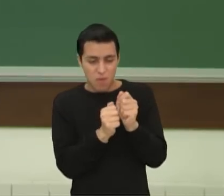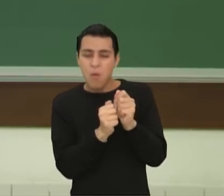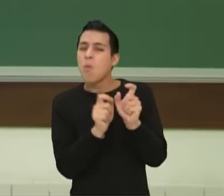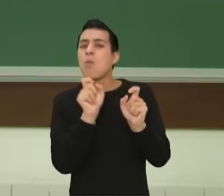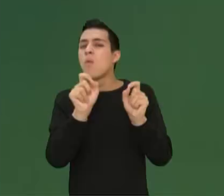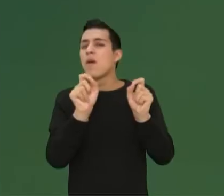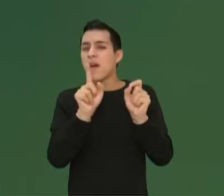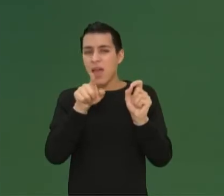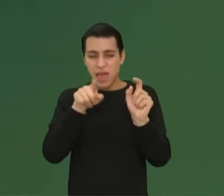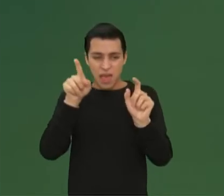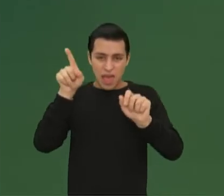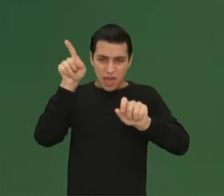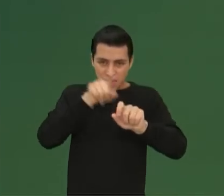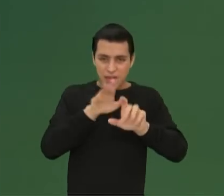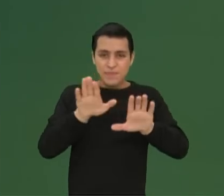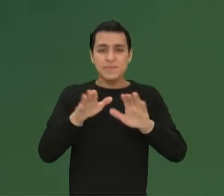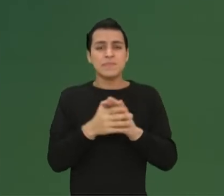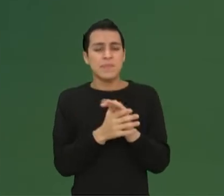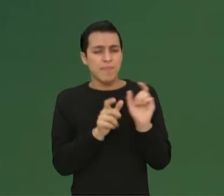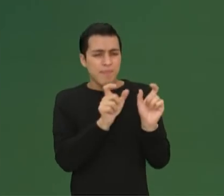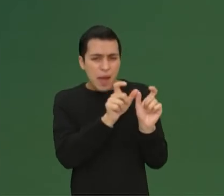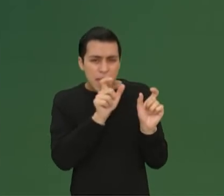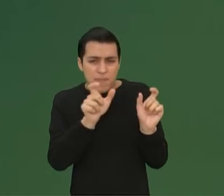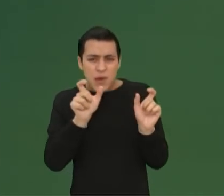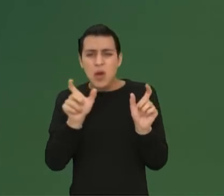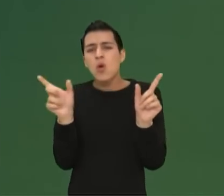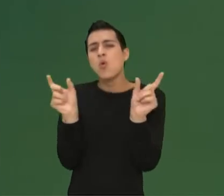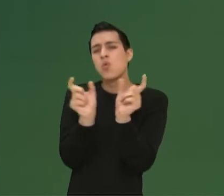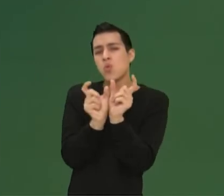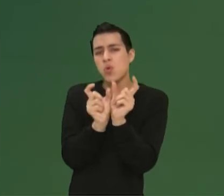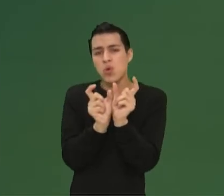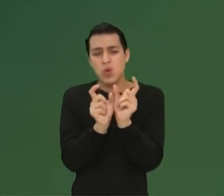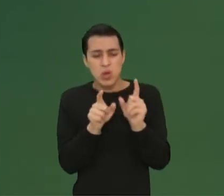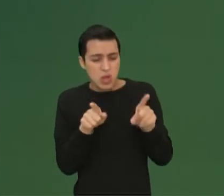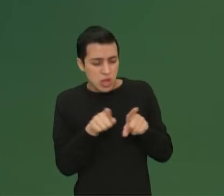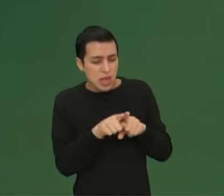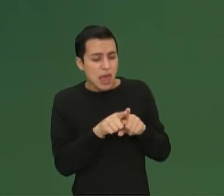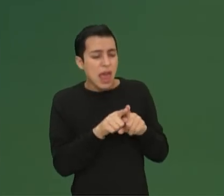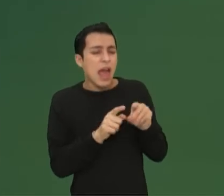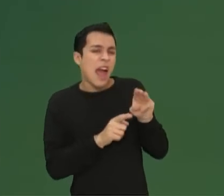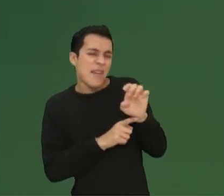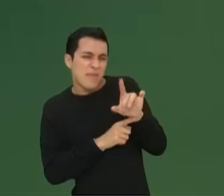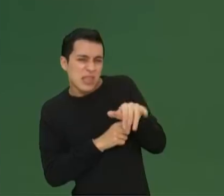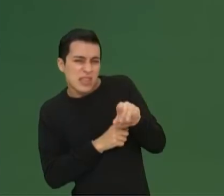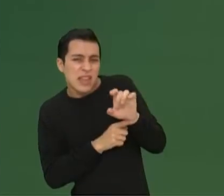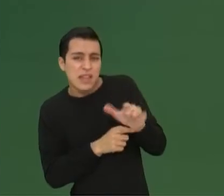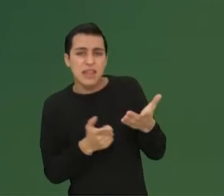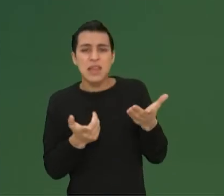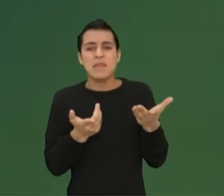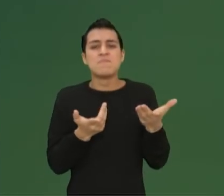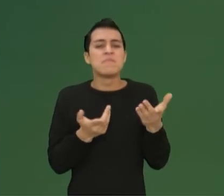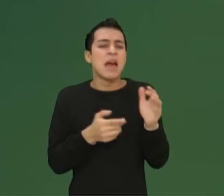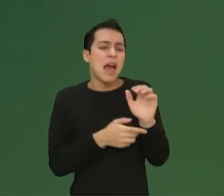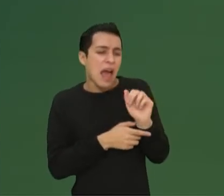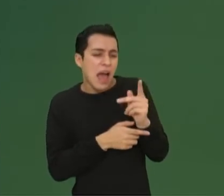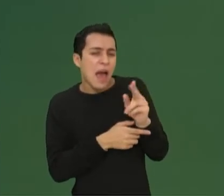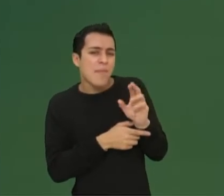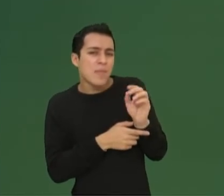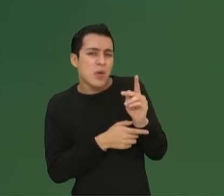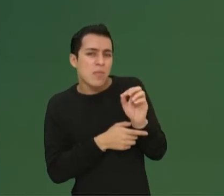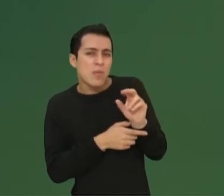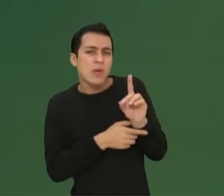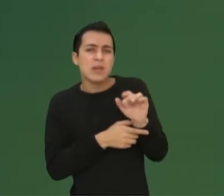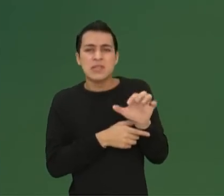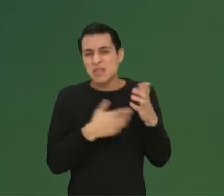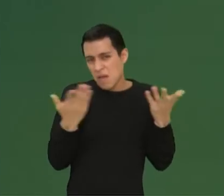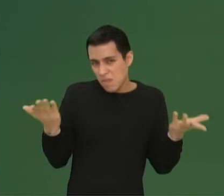ok? Locuções conjuntivas, como à medida que, à proporção que.